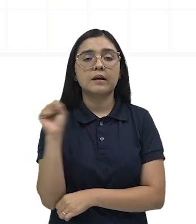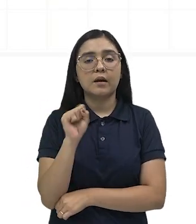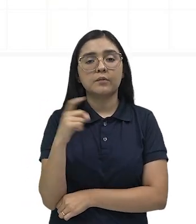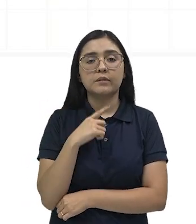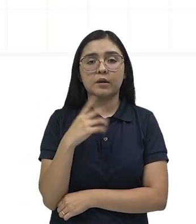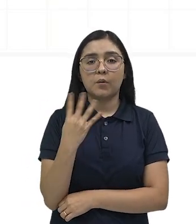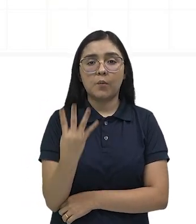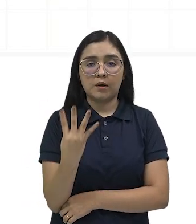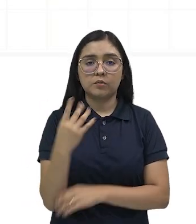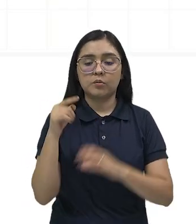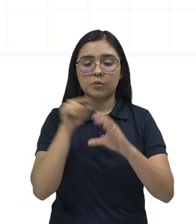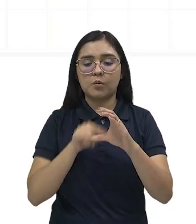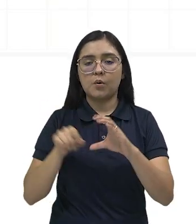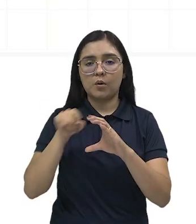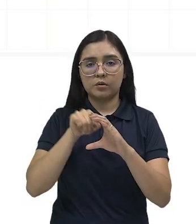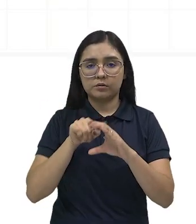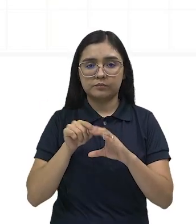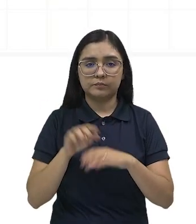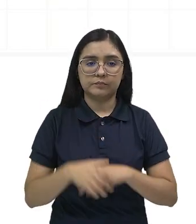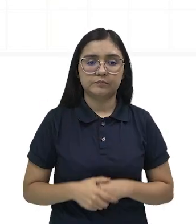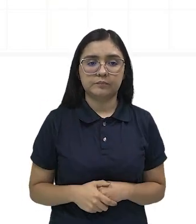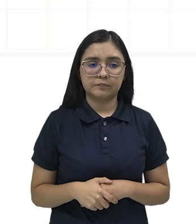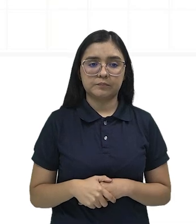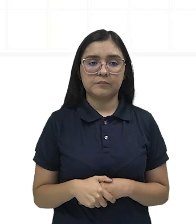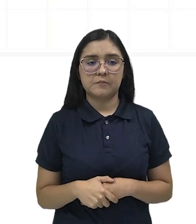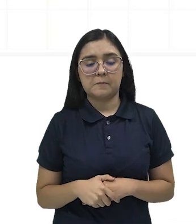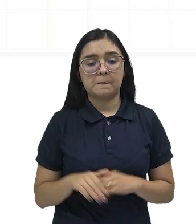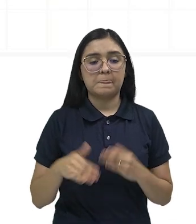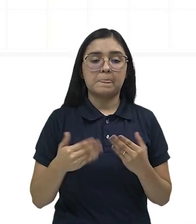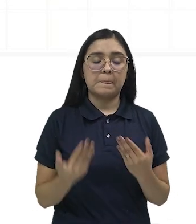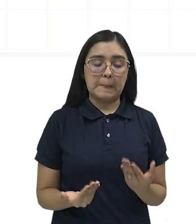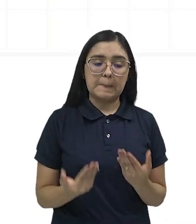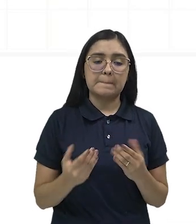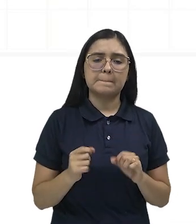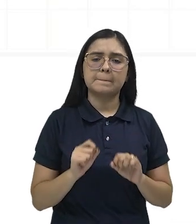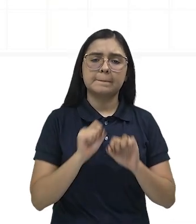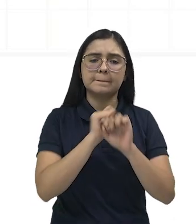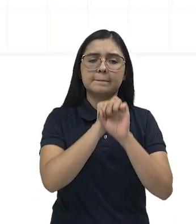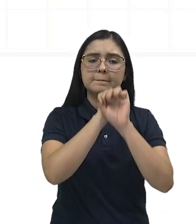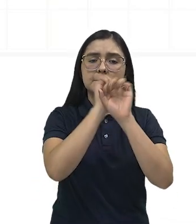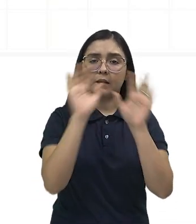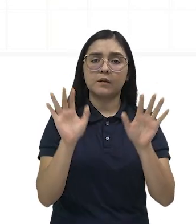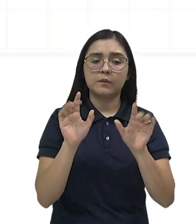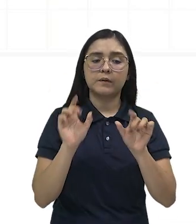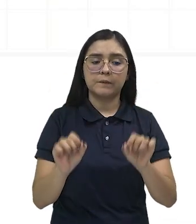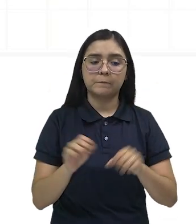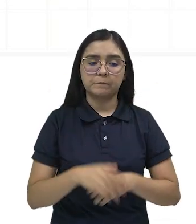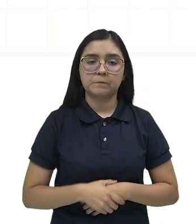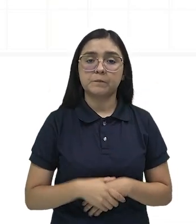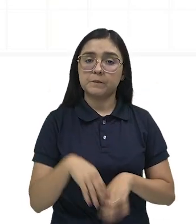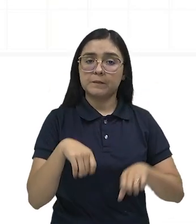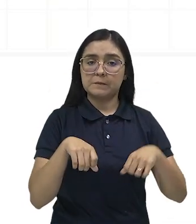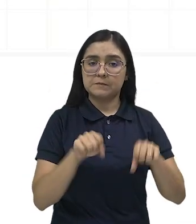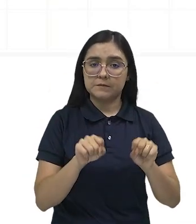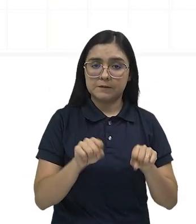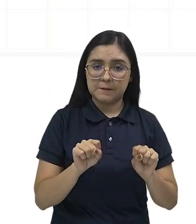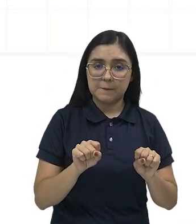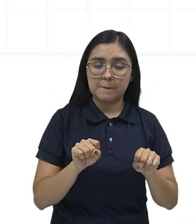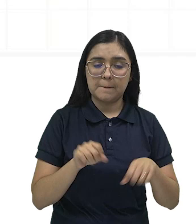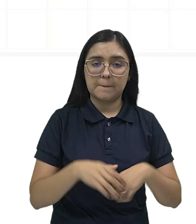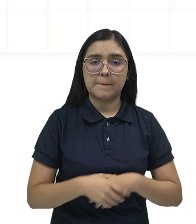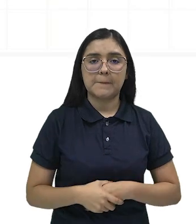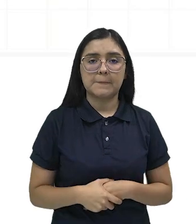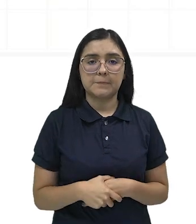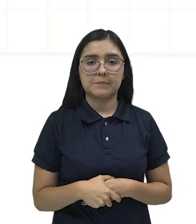4 pneus. E está bem claro na nossa situação a questão das